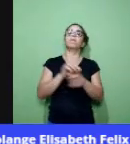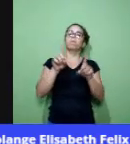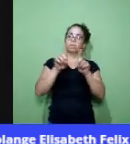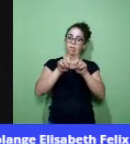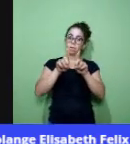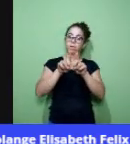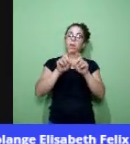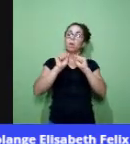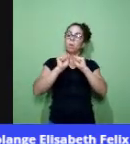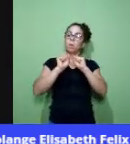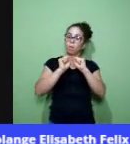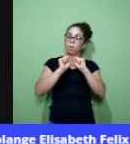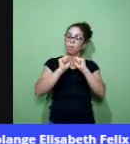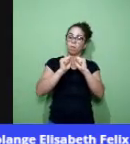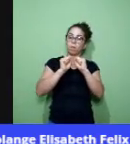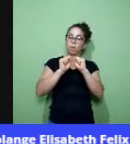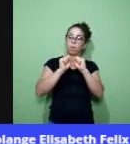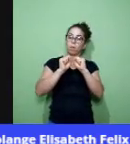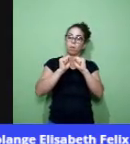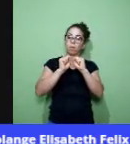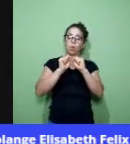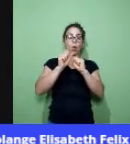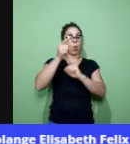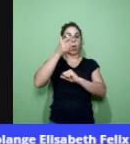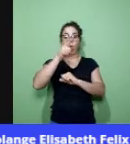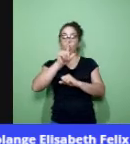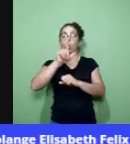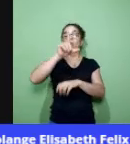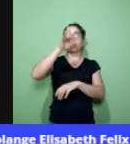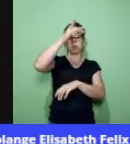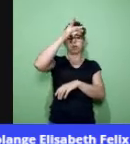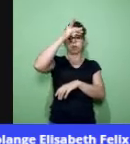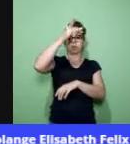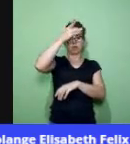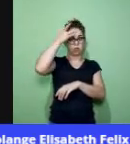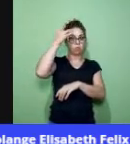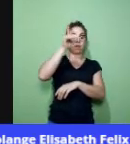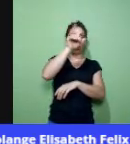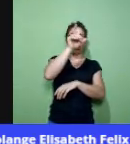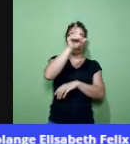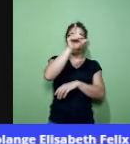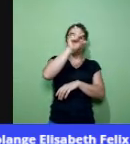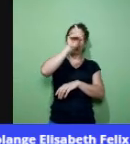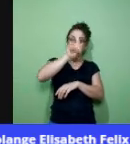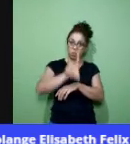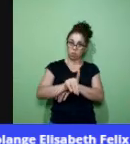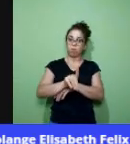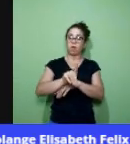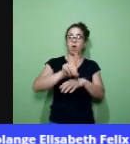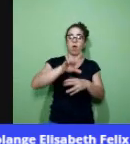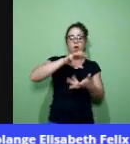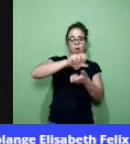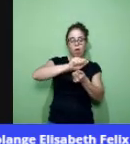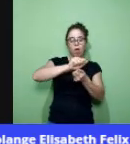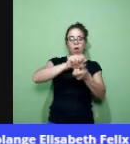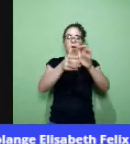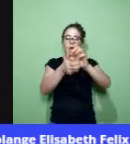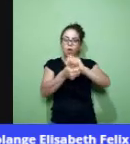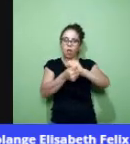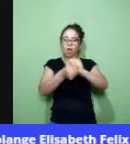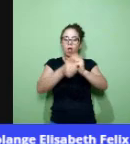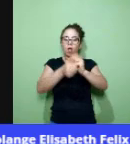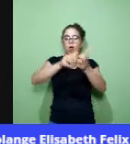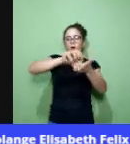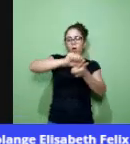a quantidade, né? Mas a gente pode estar usando com outros tipos de deficiência, não